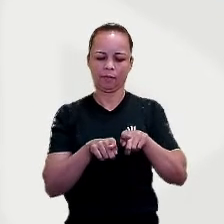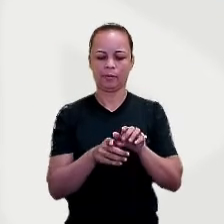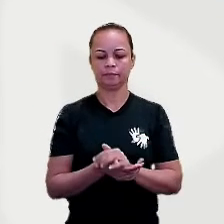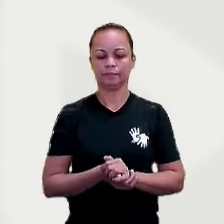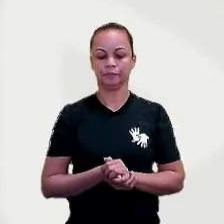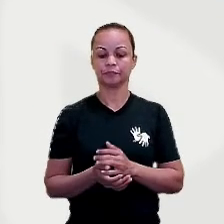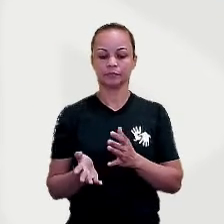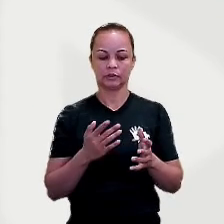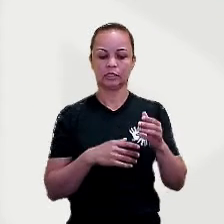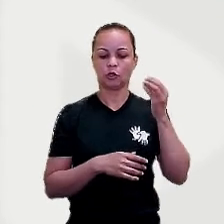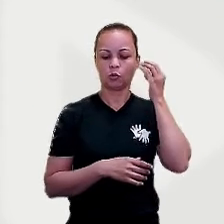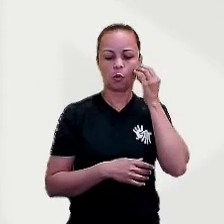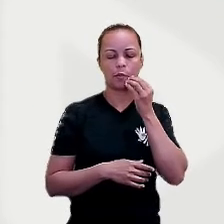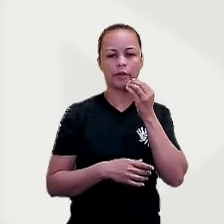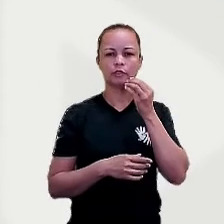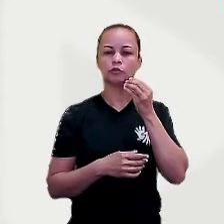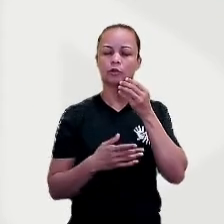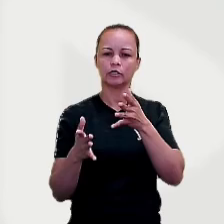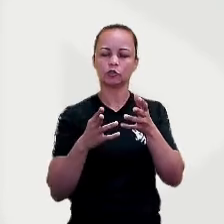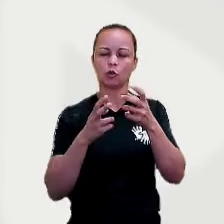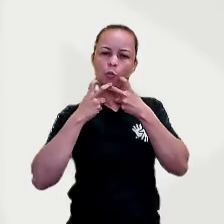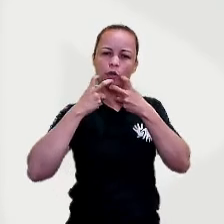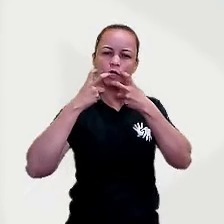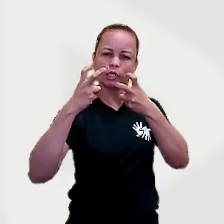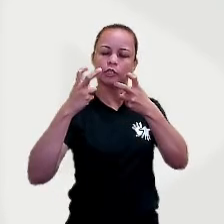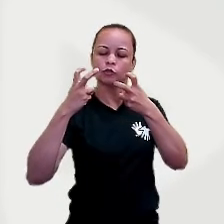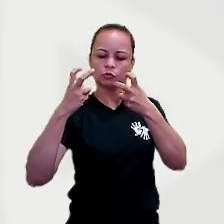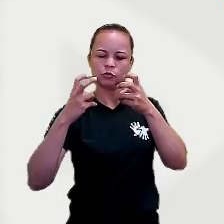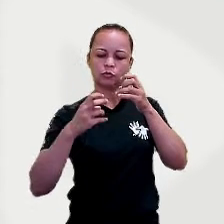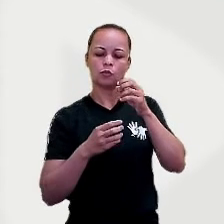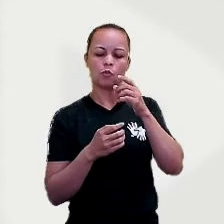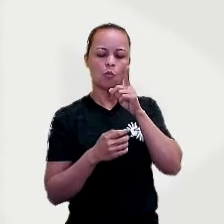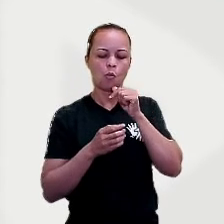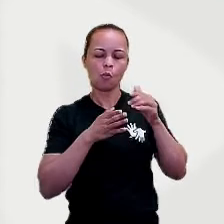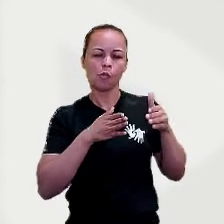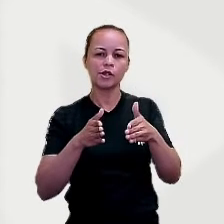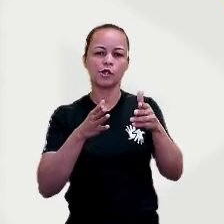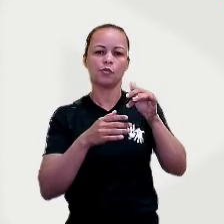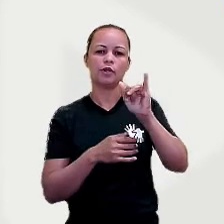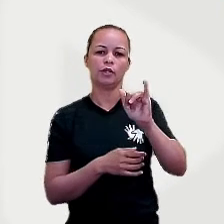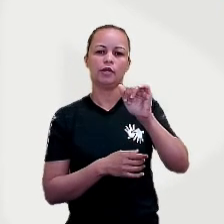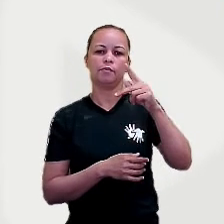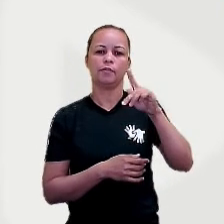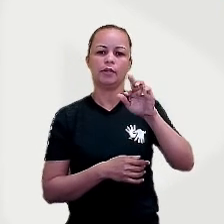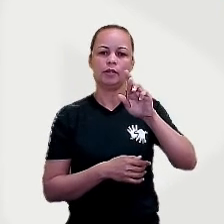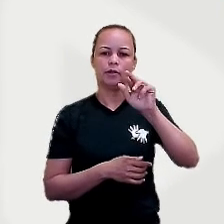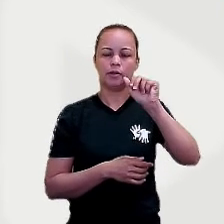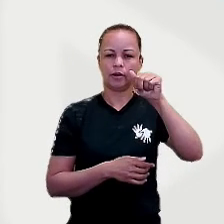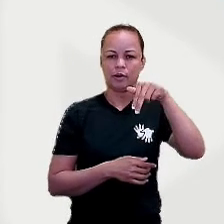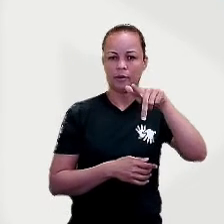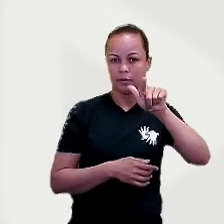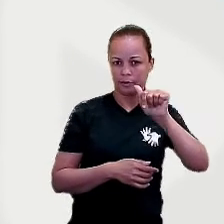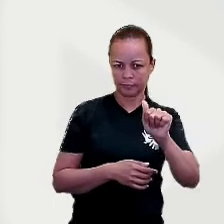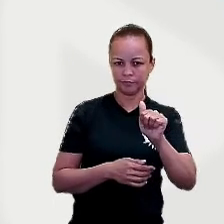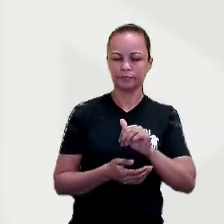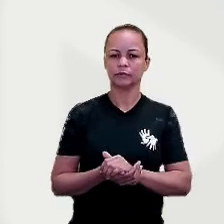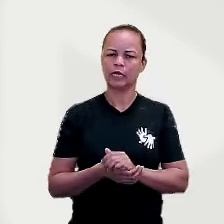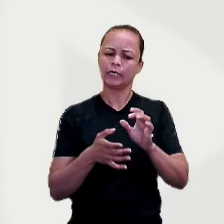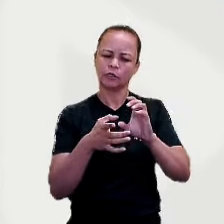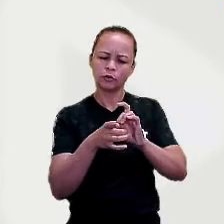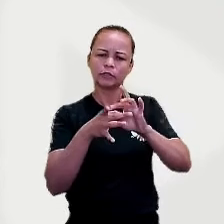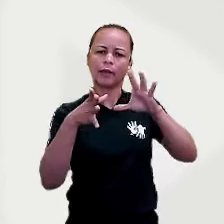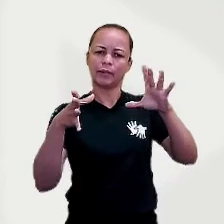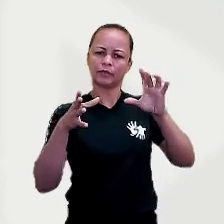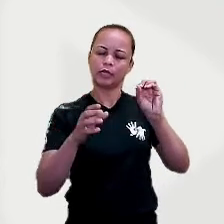brasileira, Dom Pedro realizou o Grito de Ipiranga e declarou a independência do Brasil às margens do rio Ipiranga. Independência